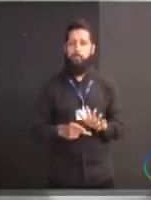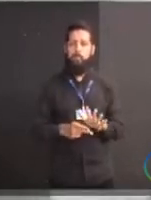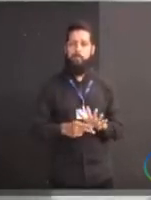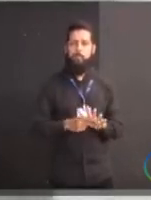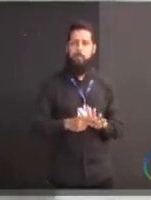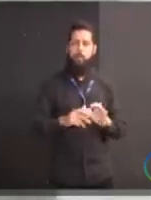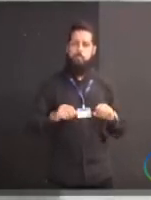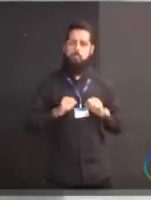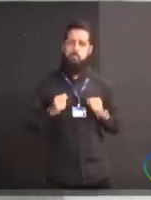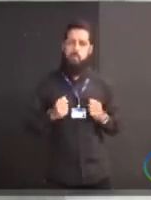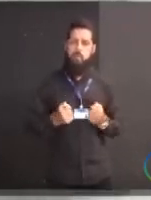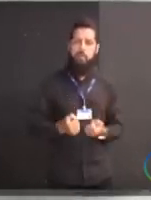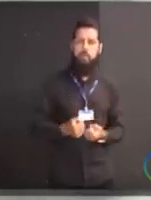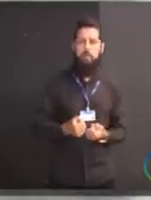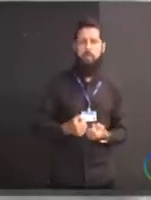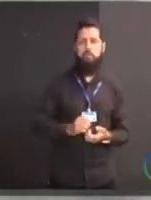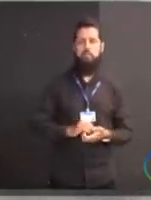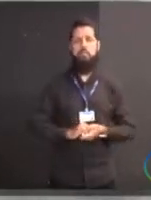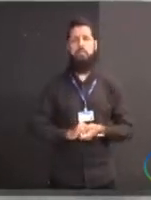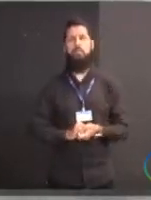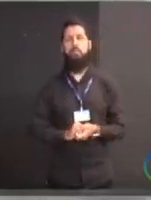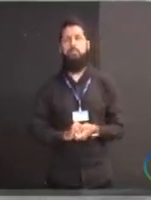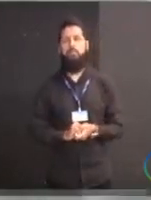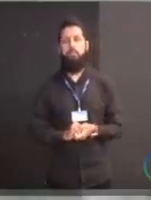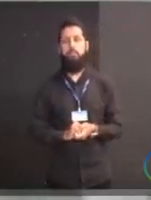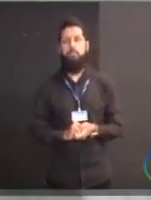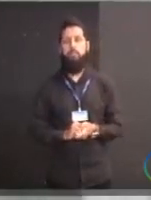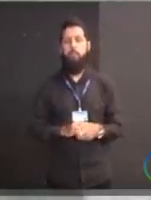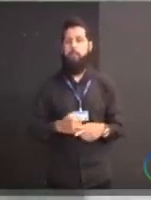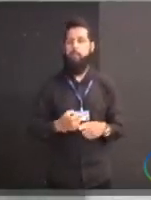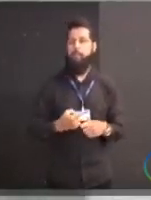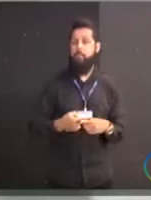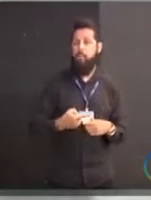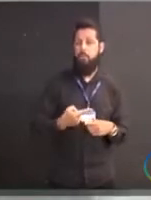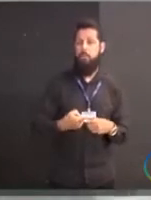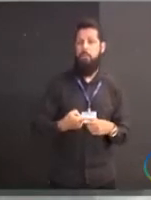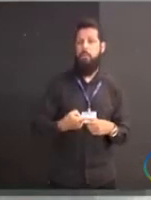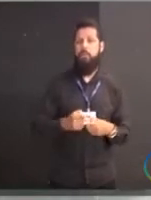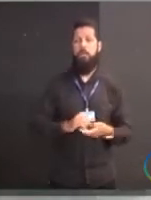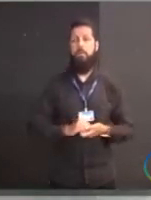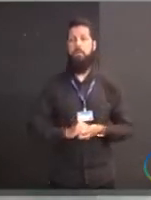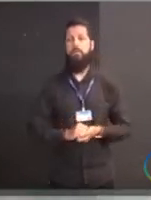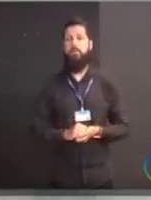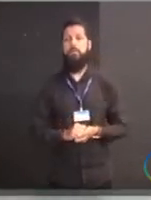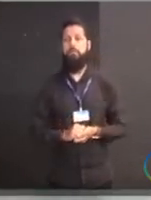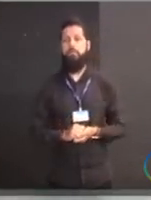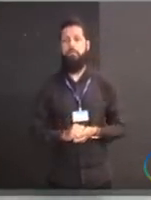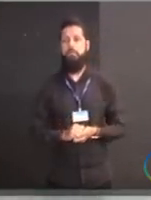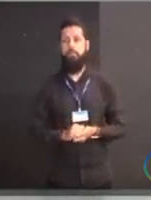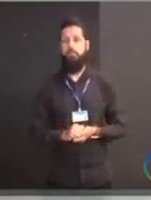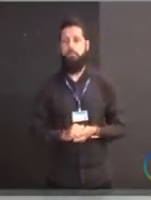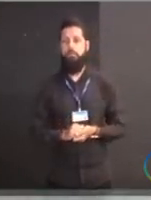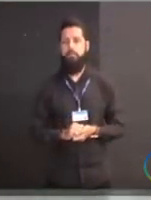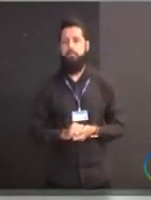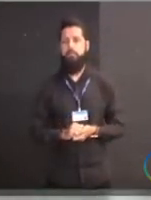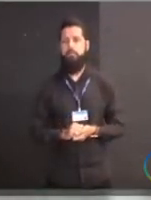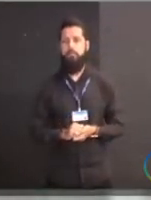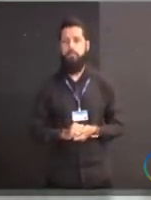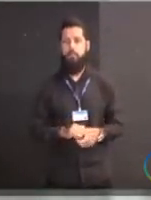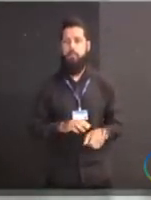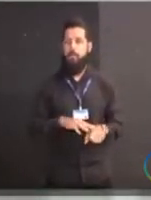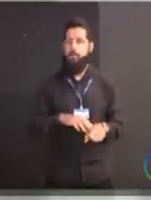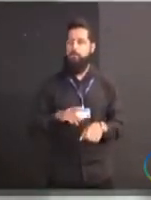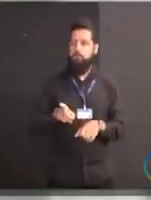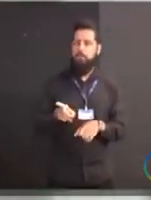efeitos muito desastrosos por conta do próprio homem, mas não à